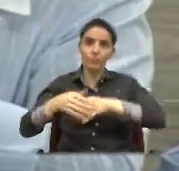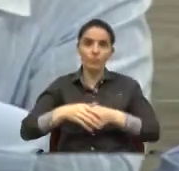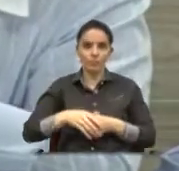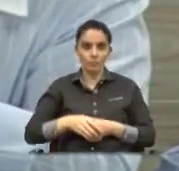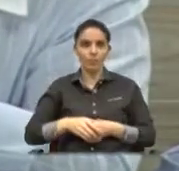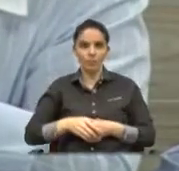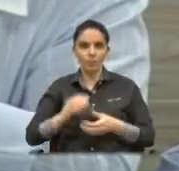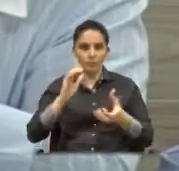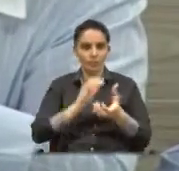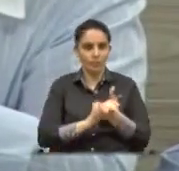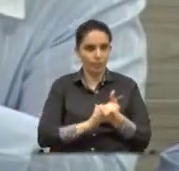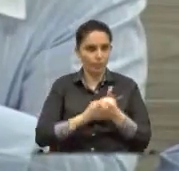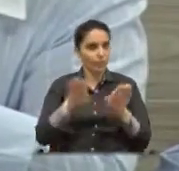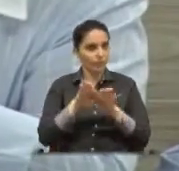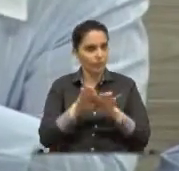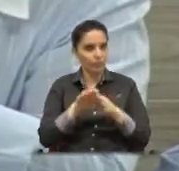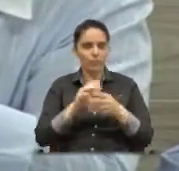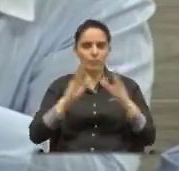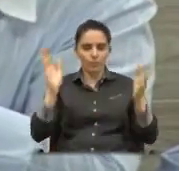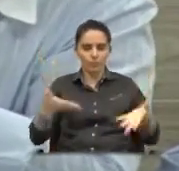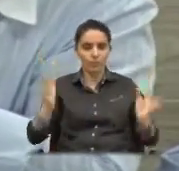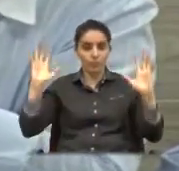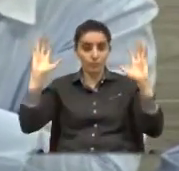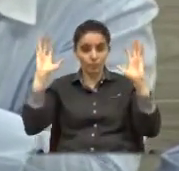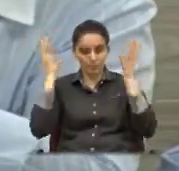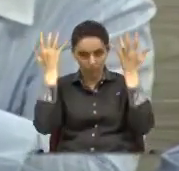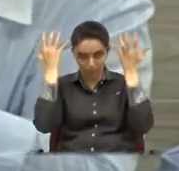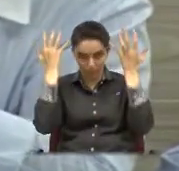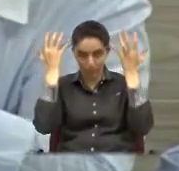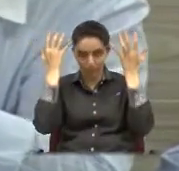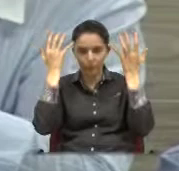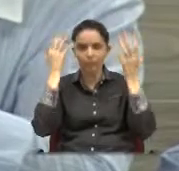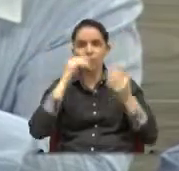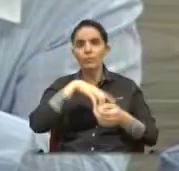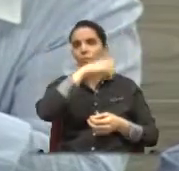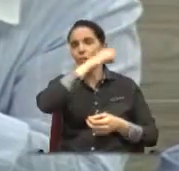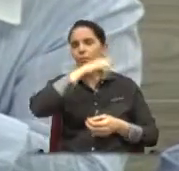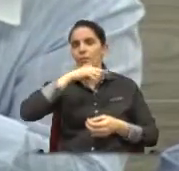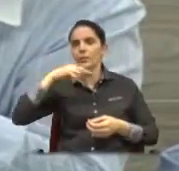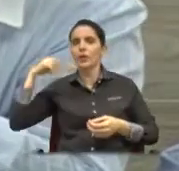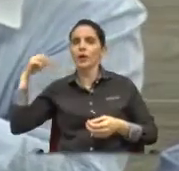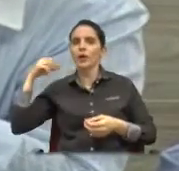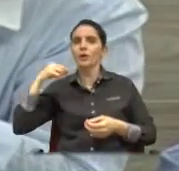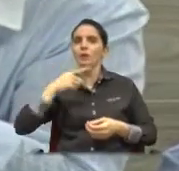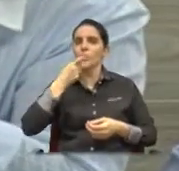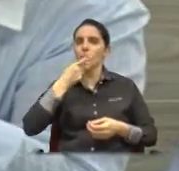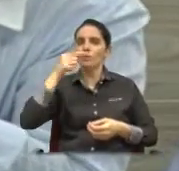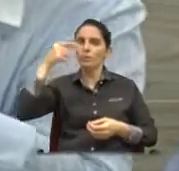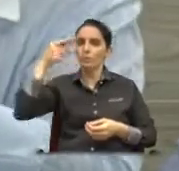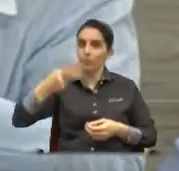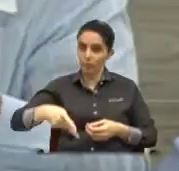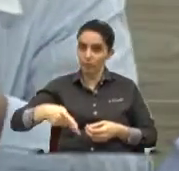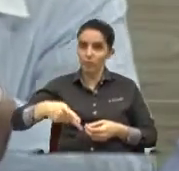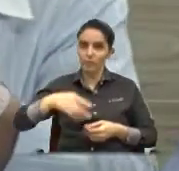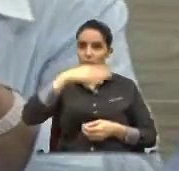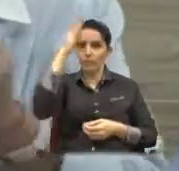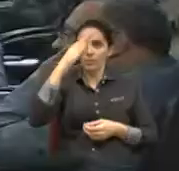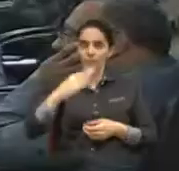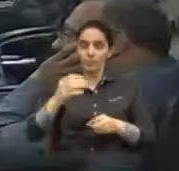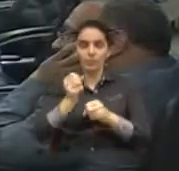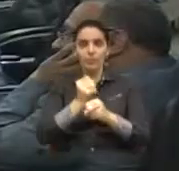da Aparição. Essa é uma grande festividade e, por isso, nós aqui no Brasil, considerando o ano mariano. Parabéns, muito